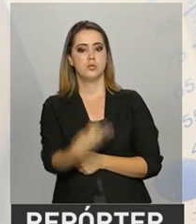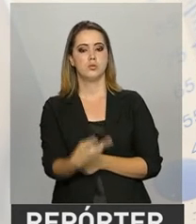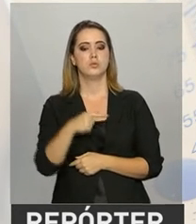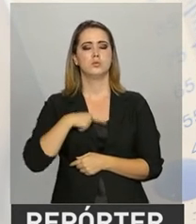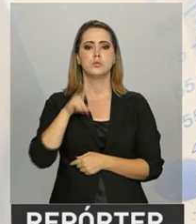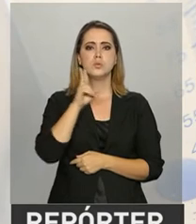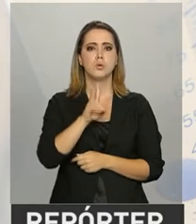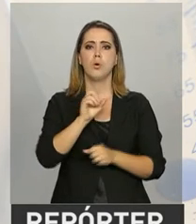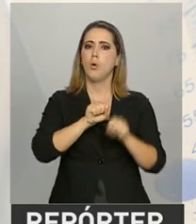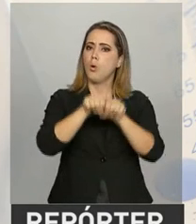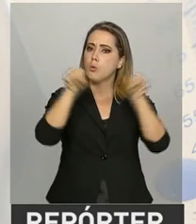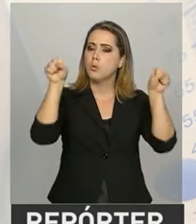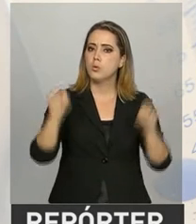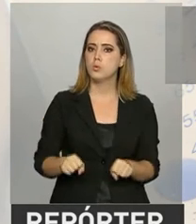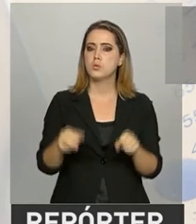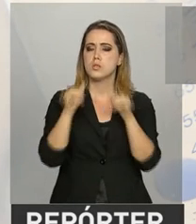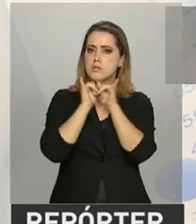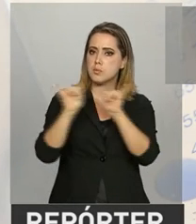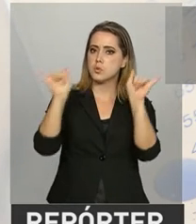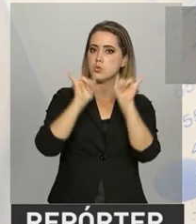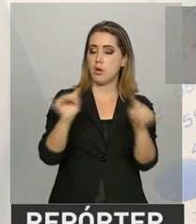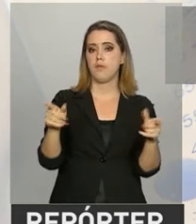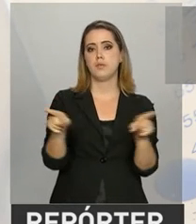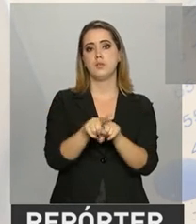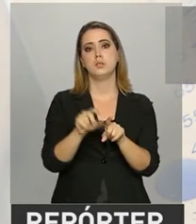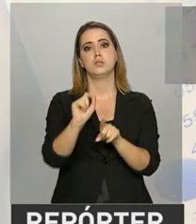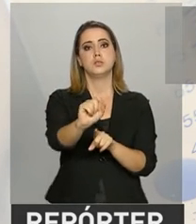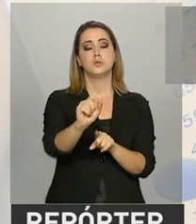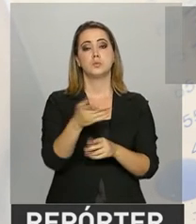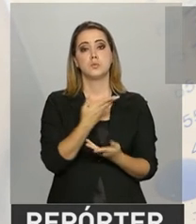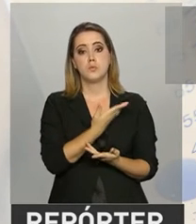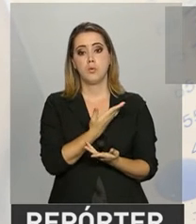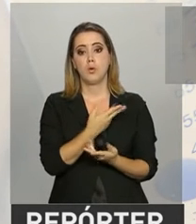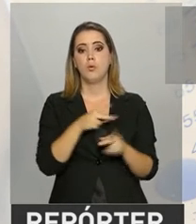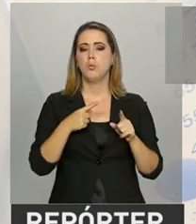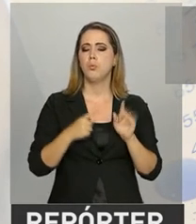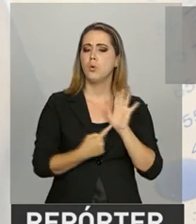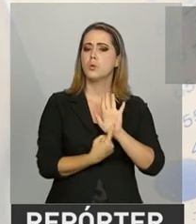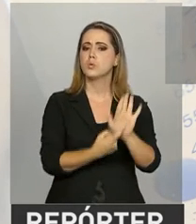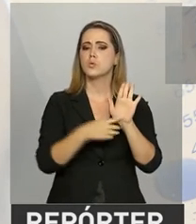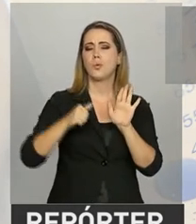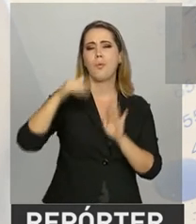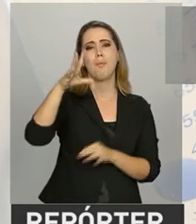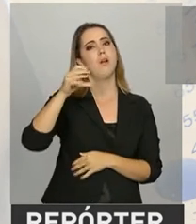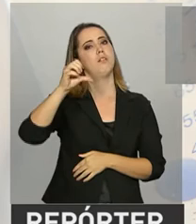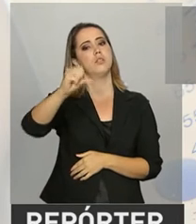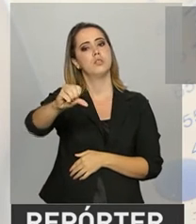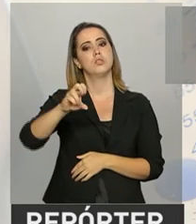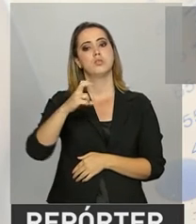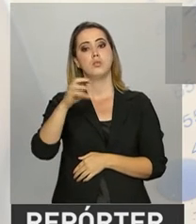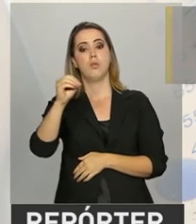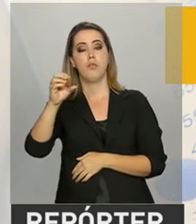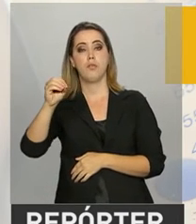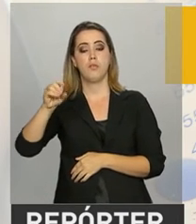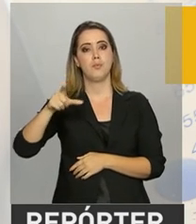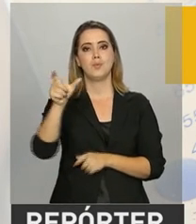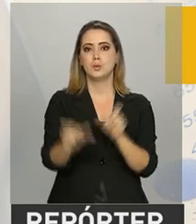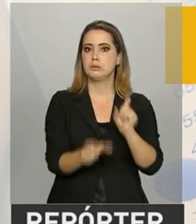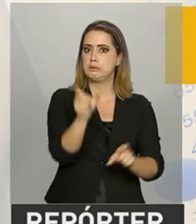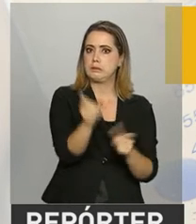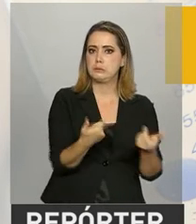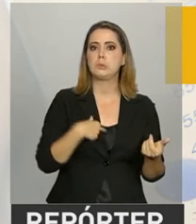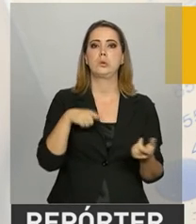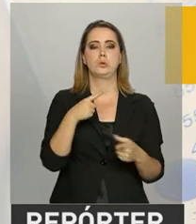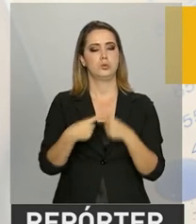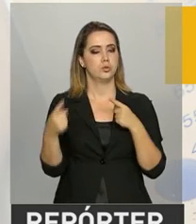Informações Tóxico-Farmacológicas da Fiocruz, o Sinitox, identificou mais de 9.500 casos em todo o país.